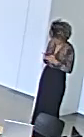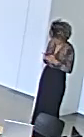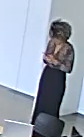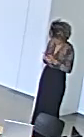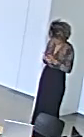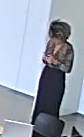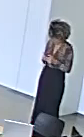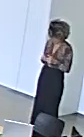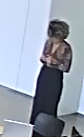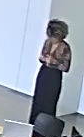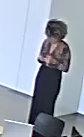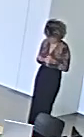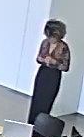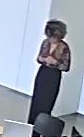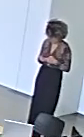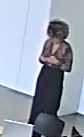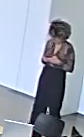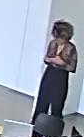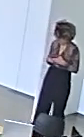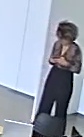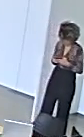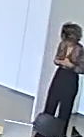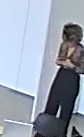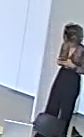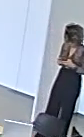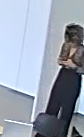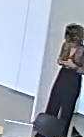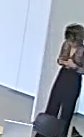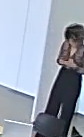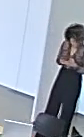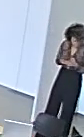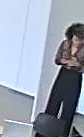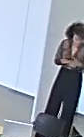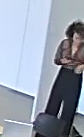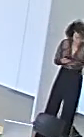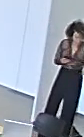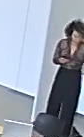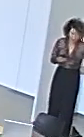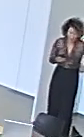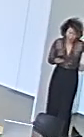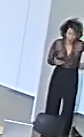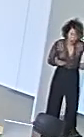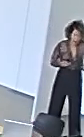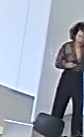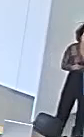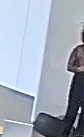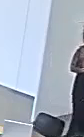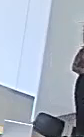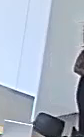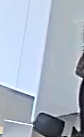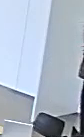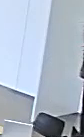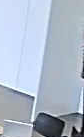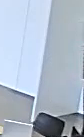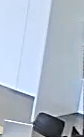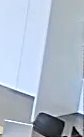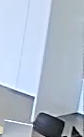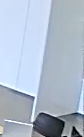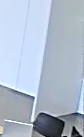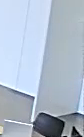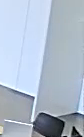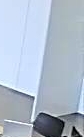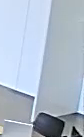Lutamos em defesa da justiça, da paz, da igualdade para todos. Nesta caminhada,